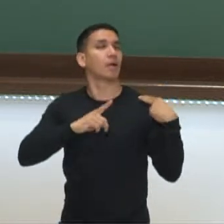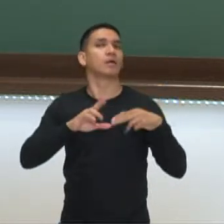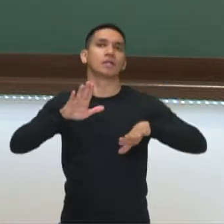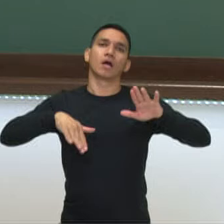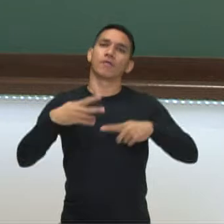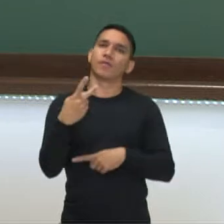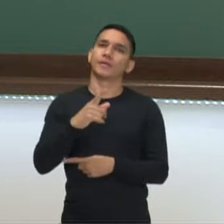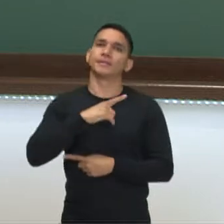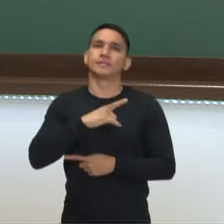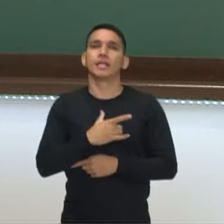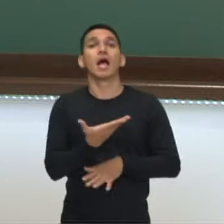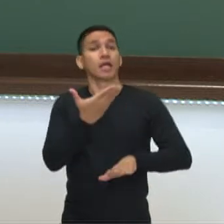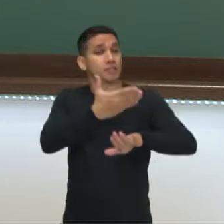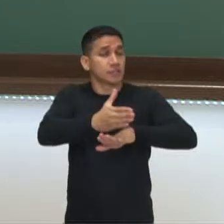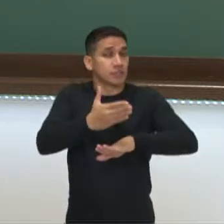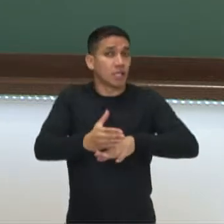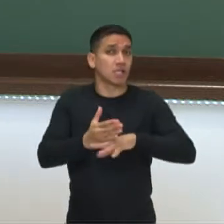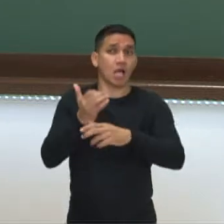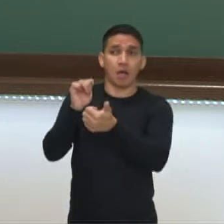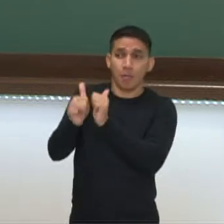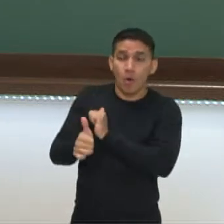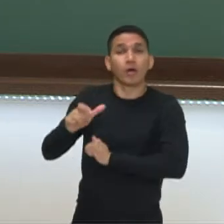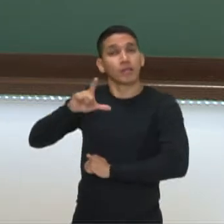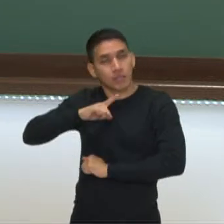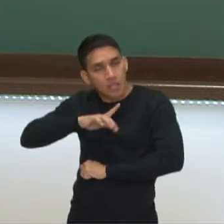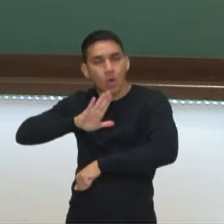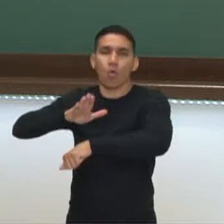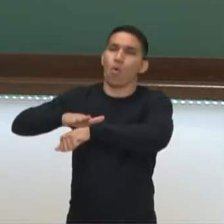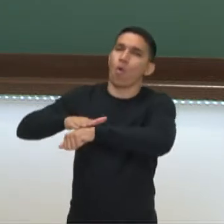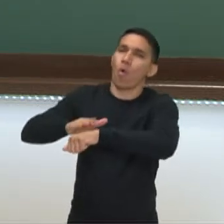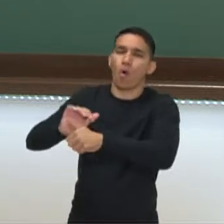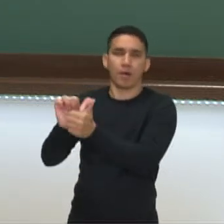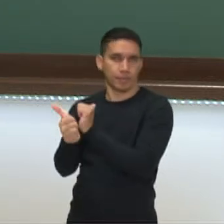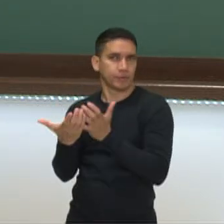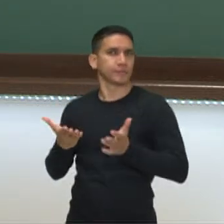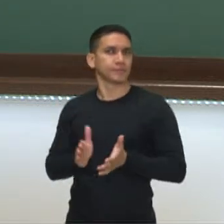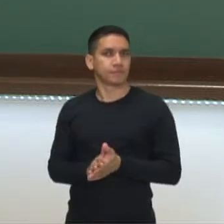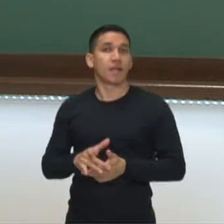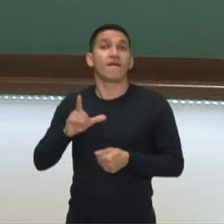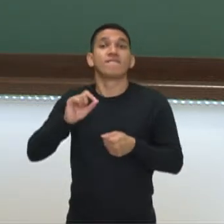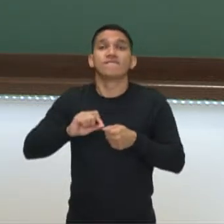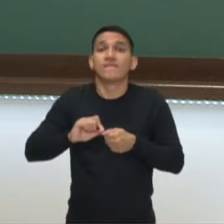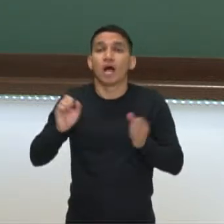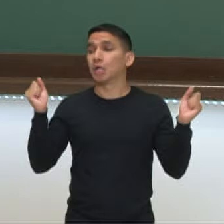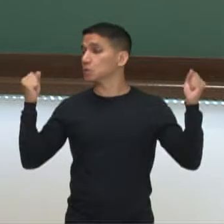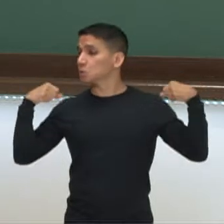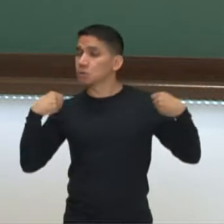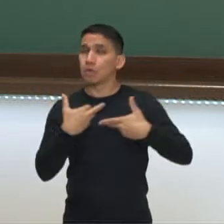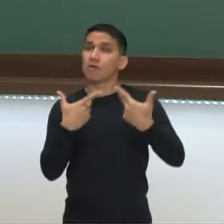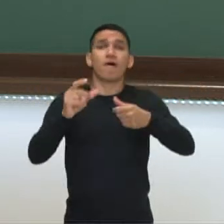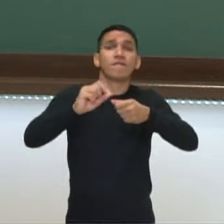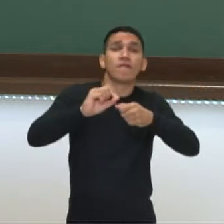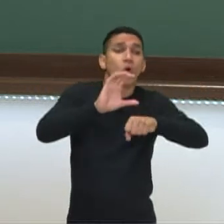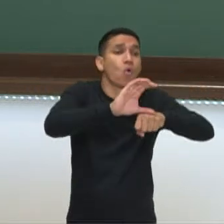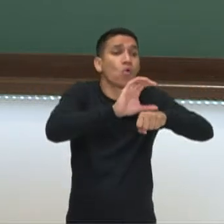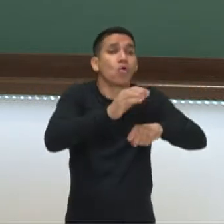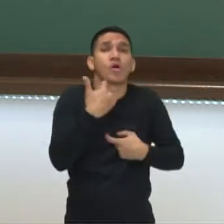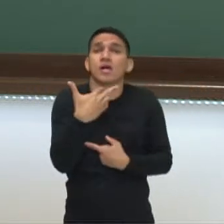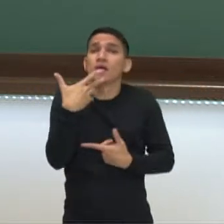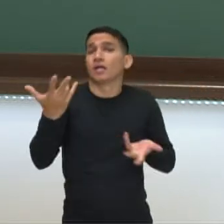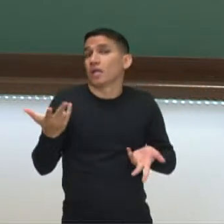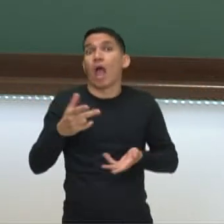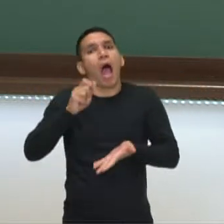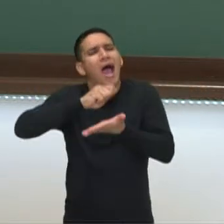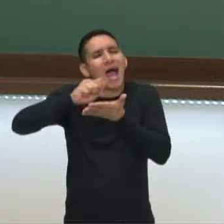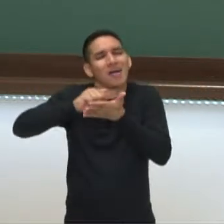Talvez você pratique um esporte, tem o horário do esporte, né? Pratica, faz uma atividade, faz um curso de idioma, anote, né?